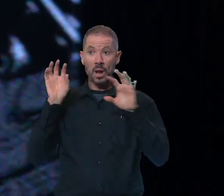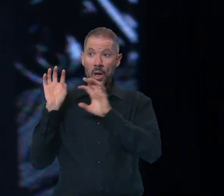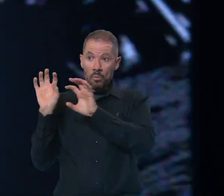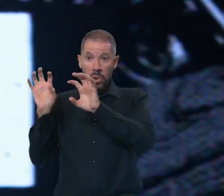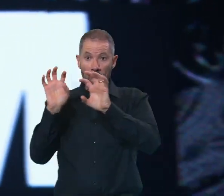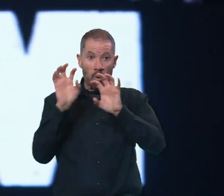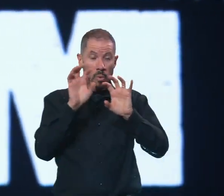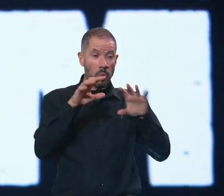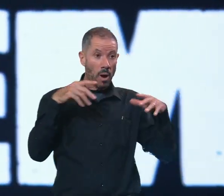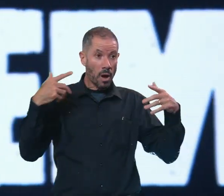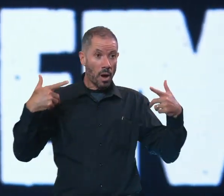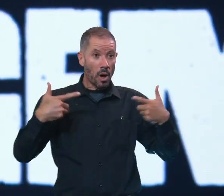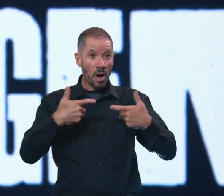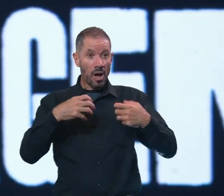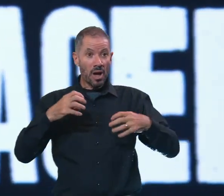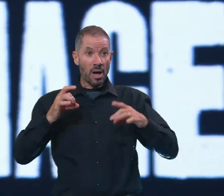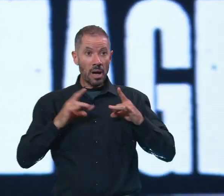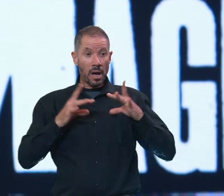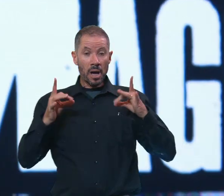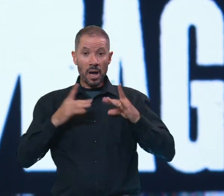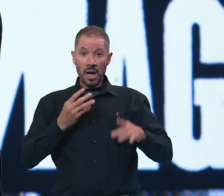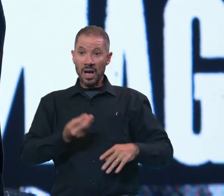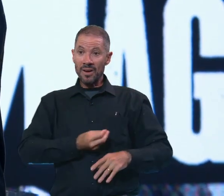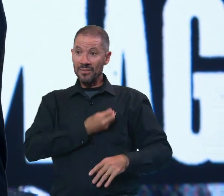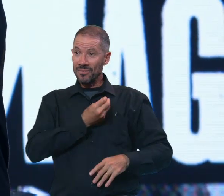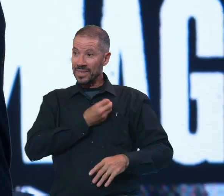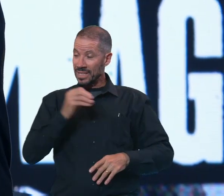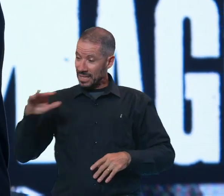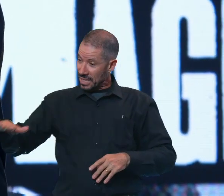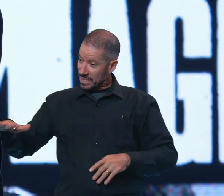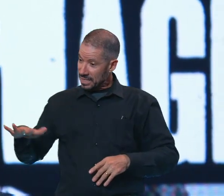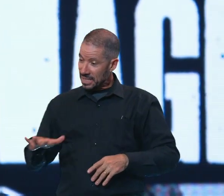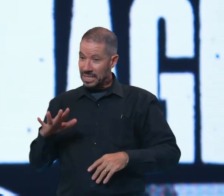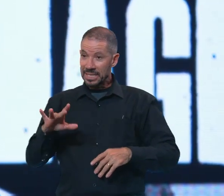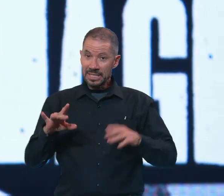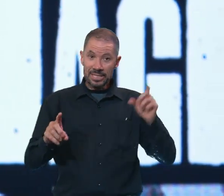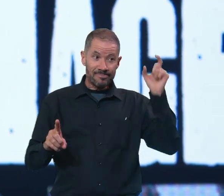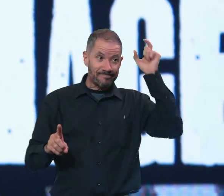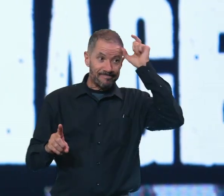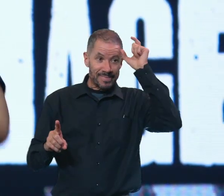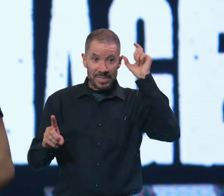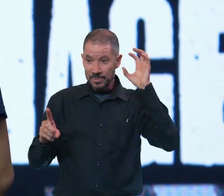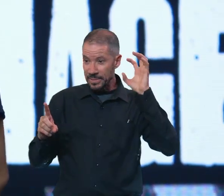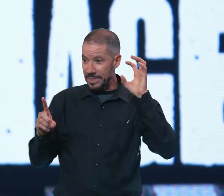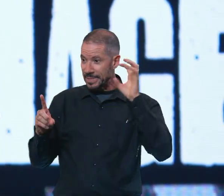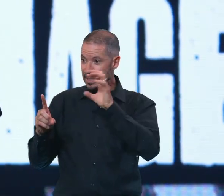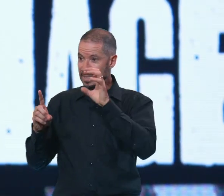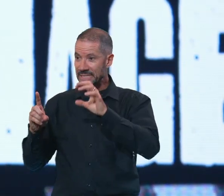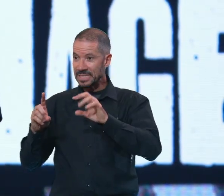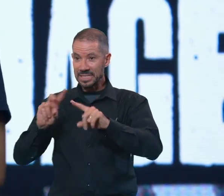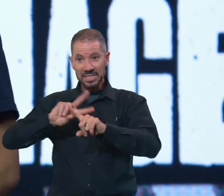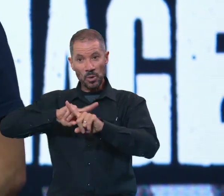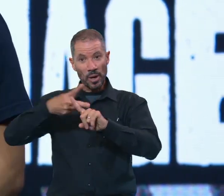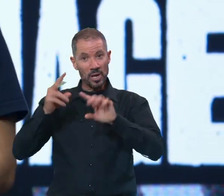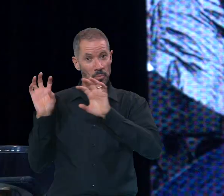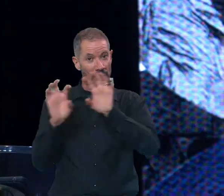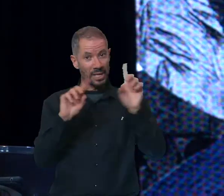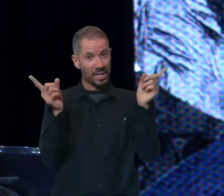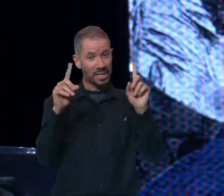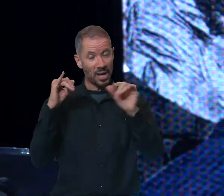gente, terrorista na vida das crianças, gente. Coisa do inimigo. Não replica, por favor, tá? É lenda